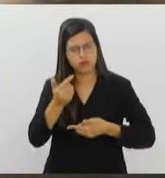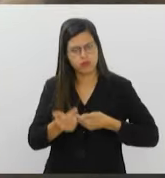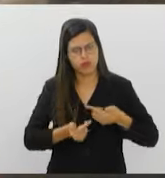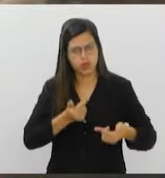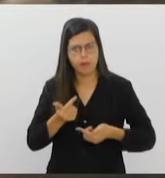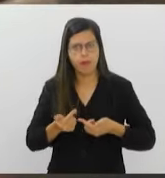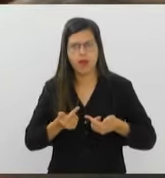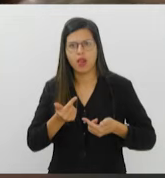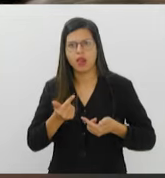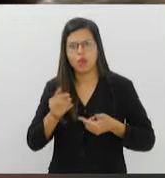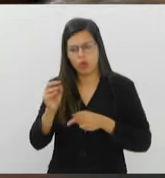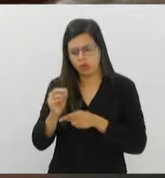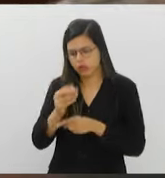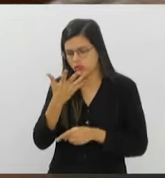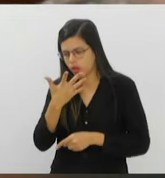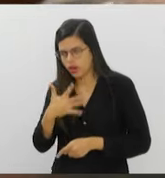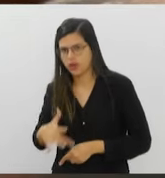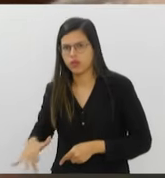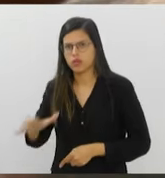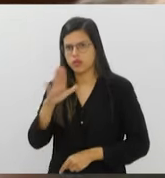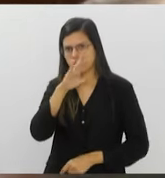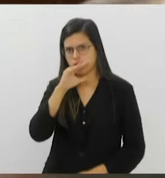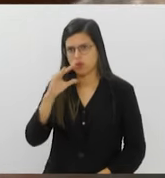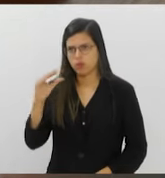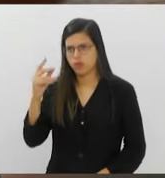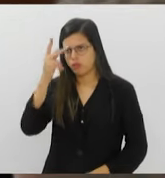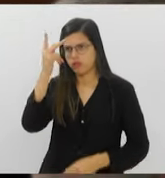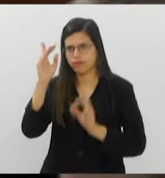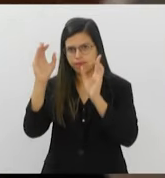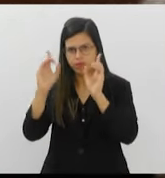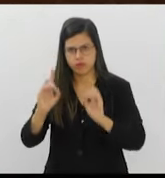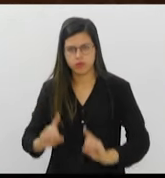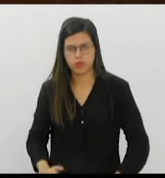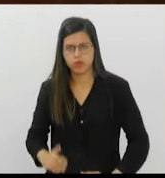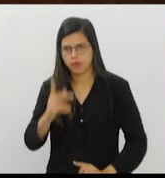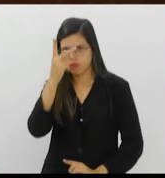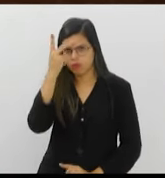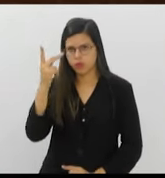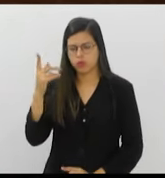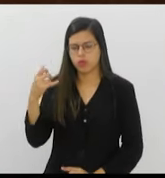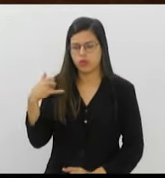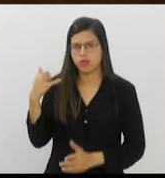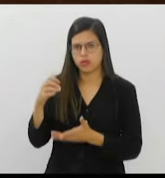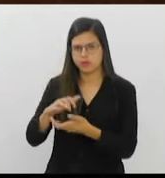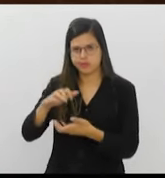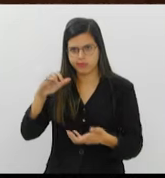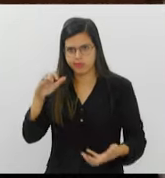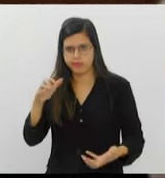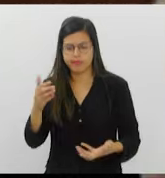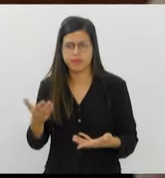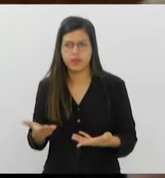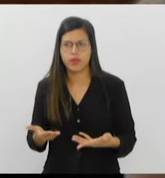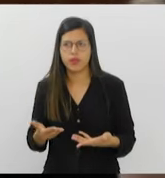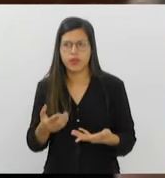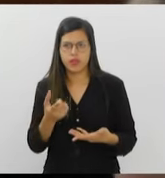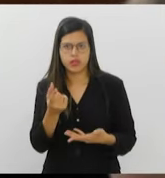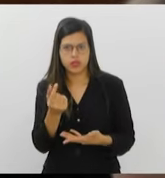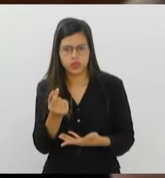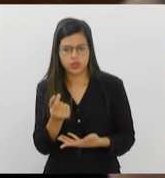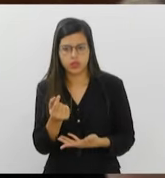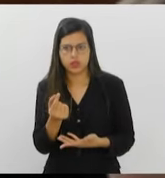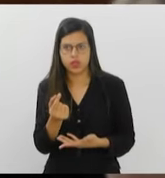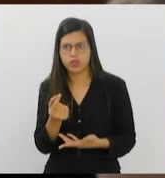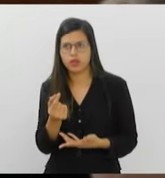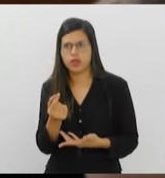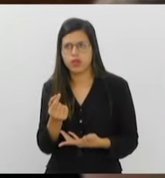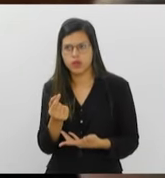para criança, adolescente, pessoa com deficiência, pessoa idosa. E esse dinheiro é